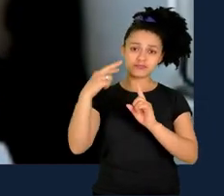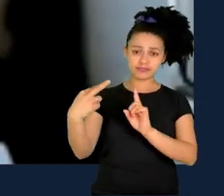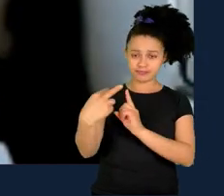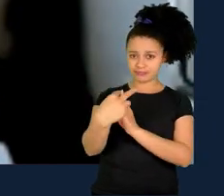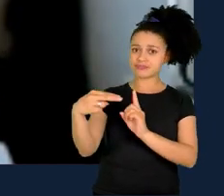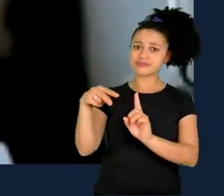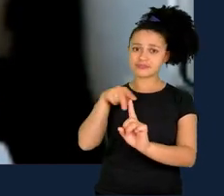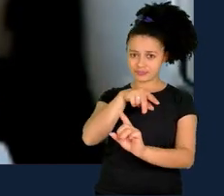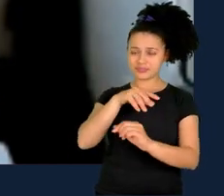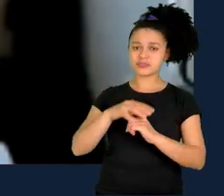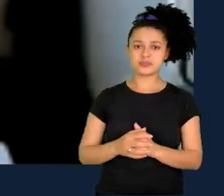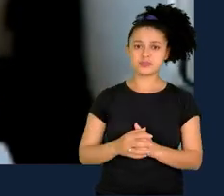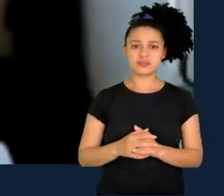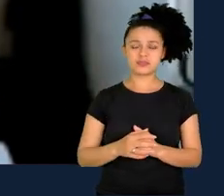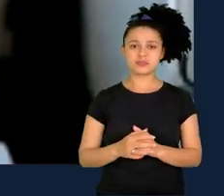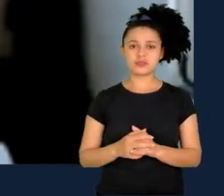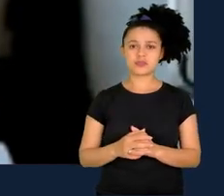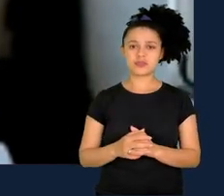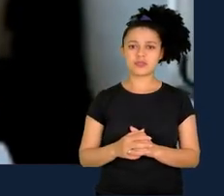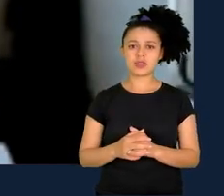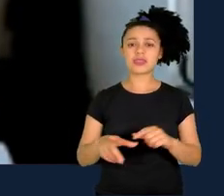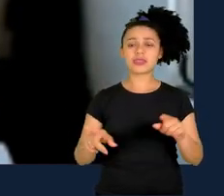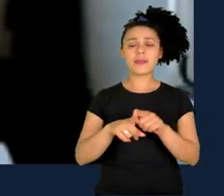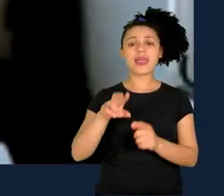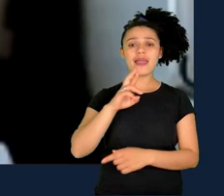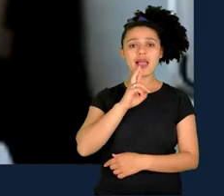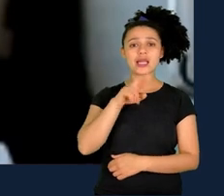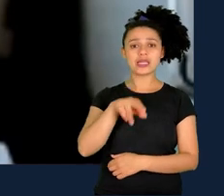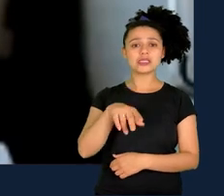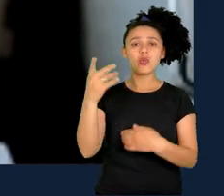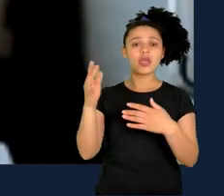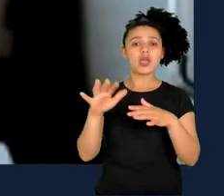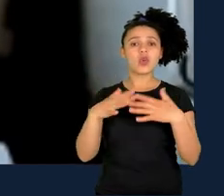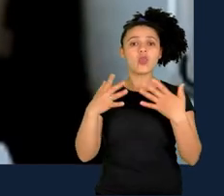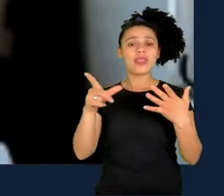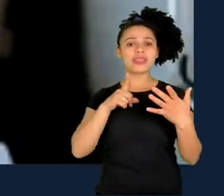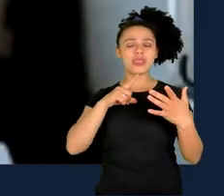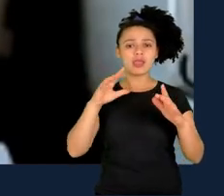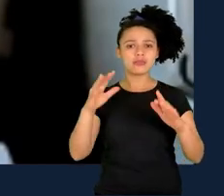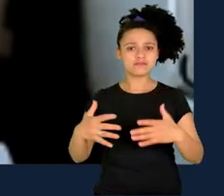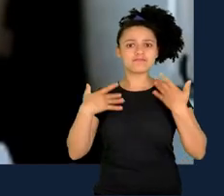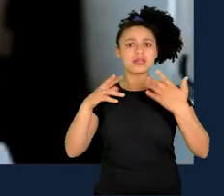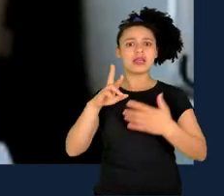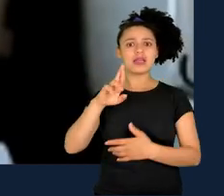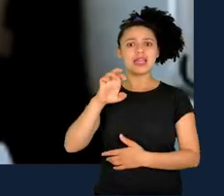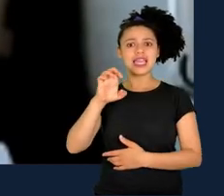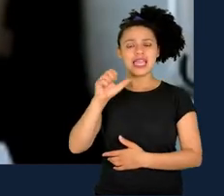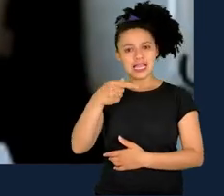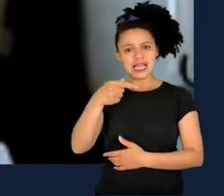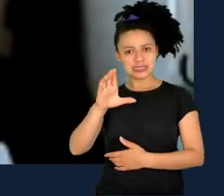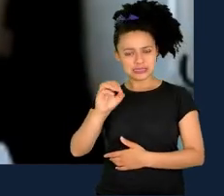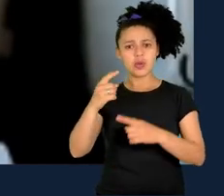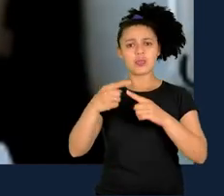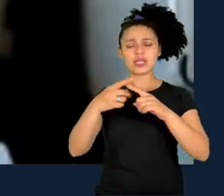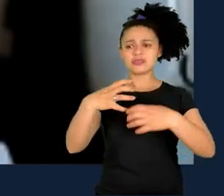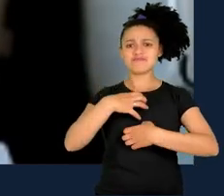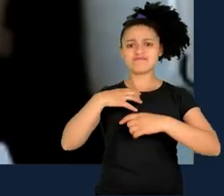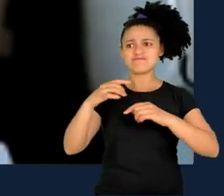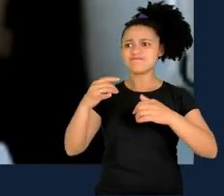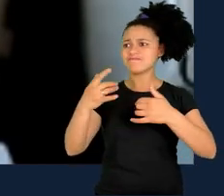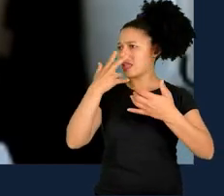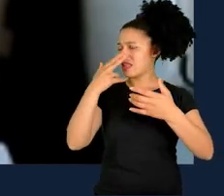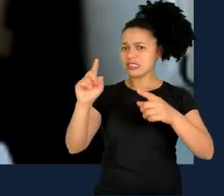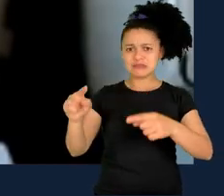nome. Então, será que e a razão pela qual eles estão tendo essa reação é porque eles se sentiram feridos por vocês de